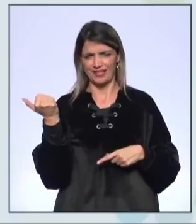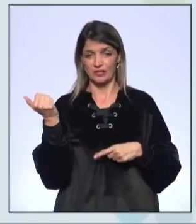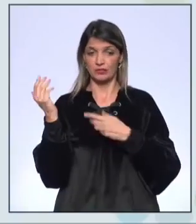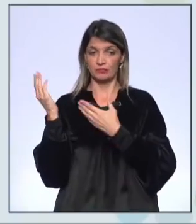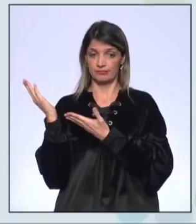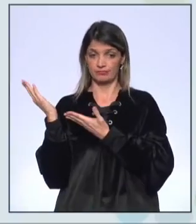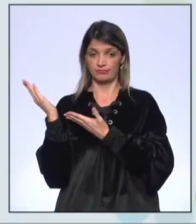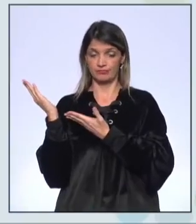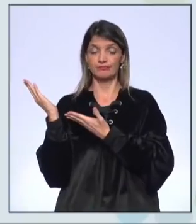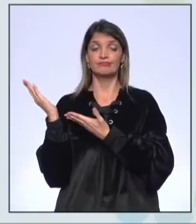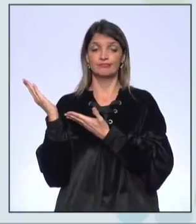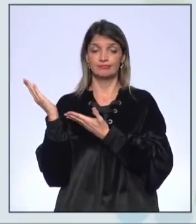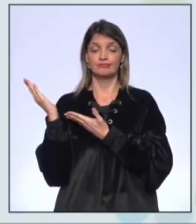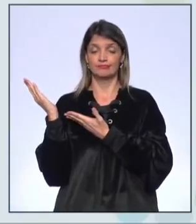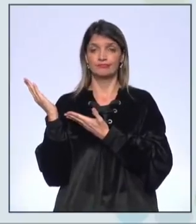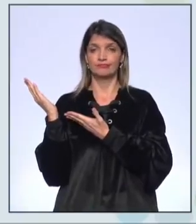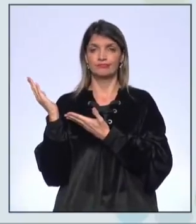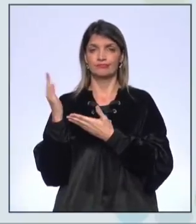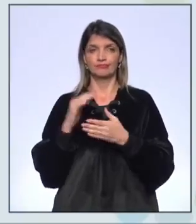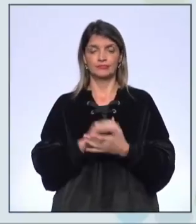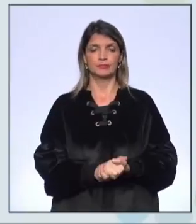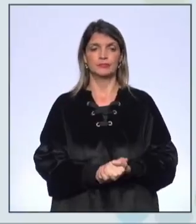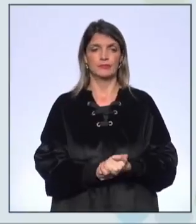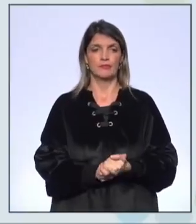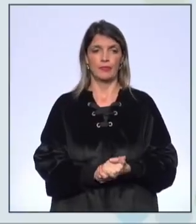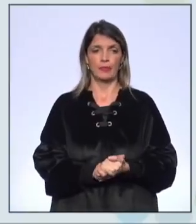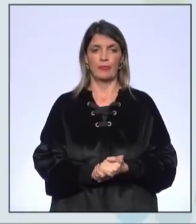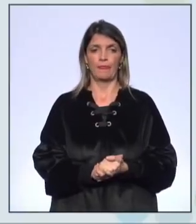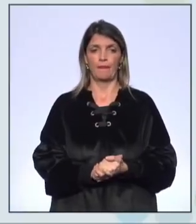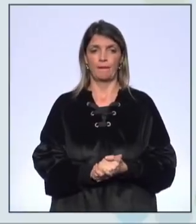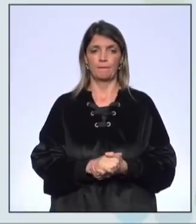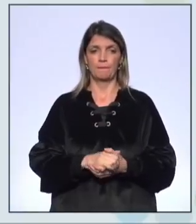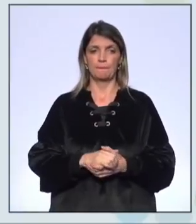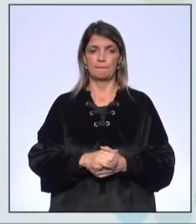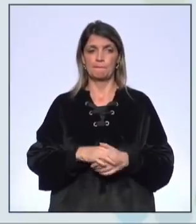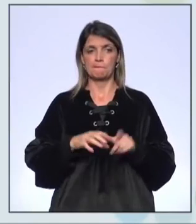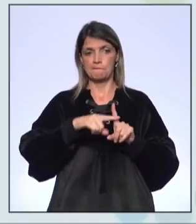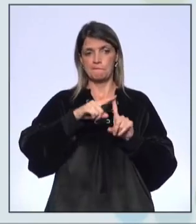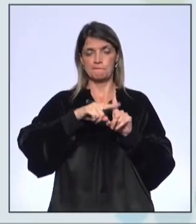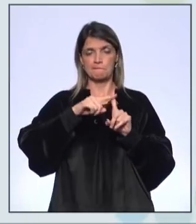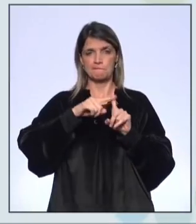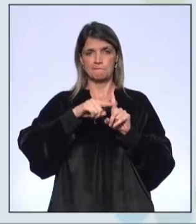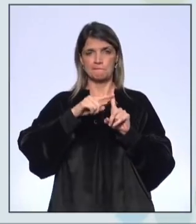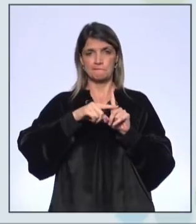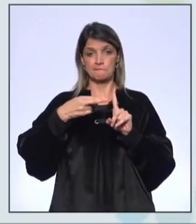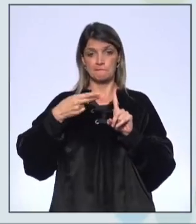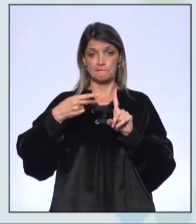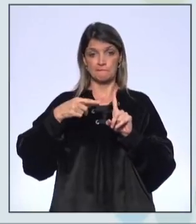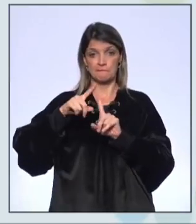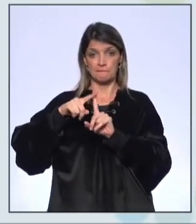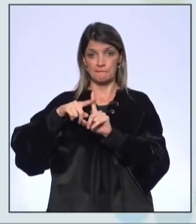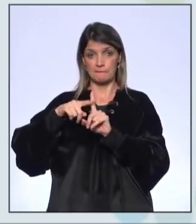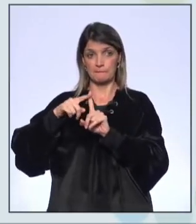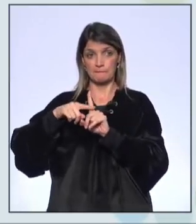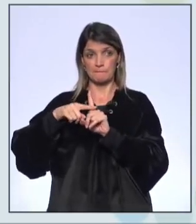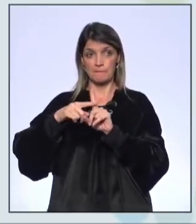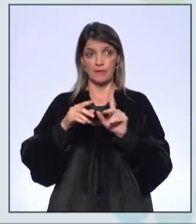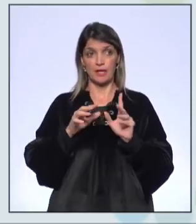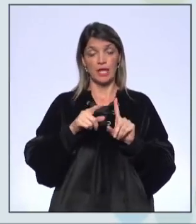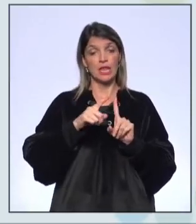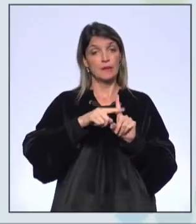de temperatura. Tá lá, ó. Temperatura é o quê? Final menos temperatura inicial, ó. Tá aqui, ó. Temperatura